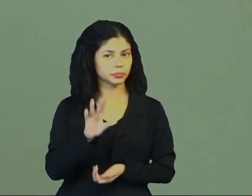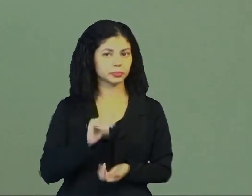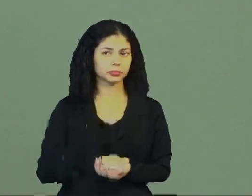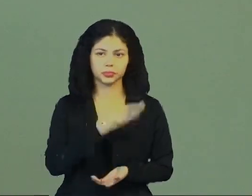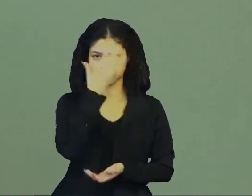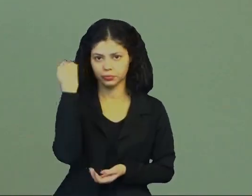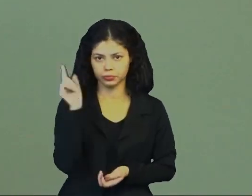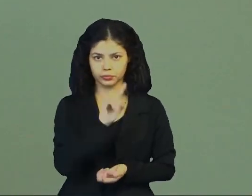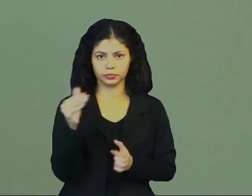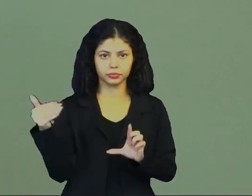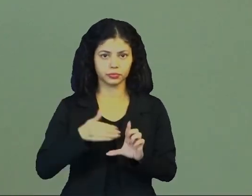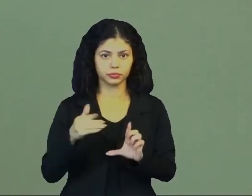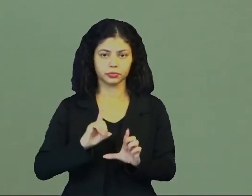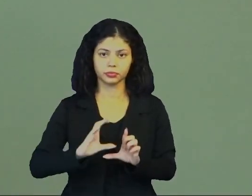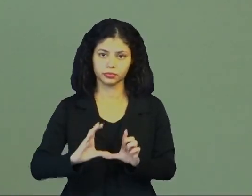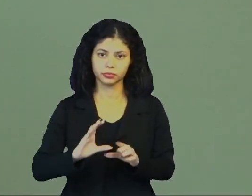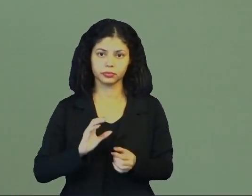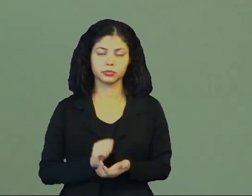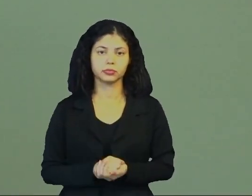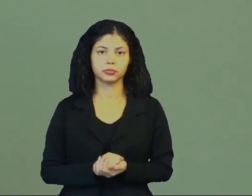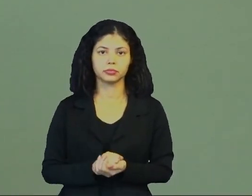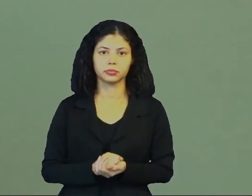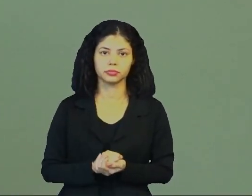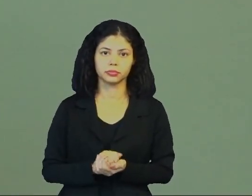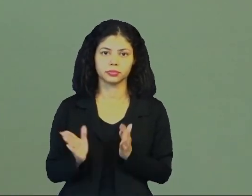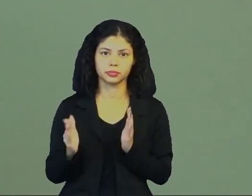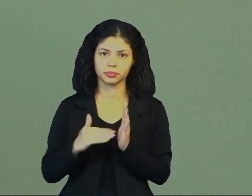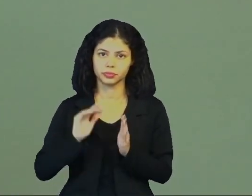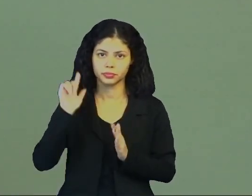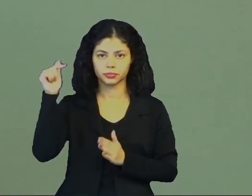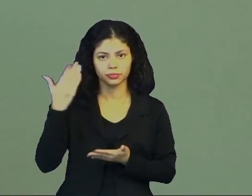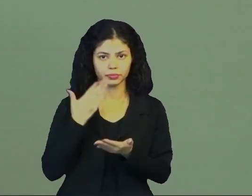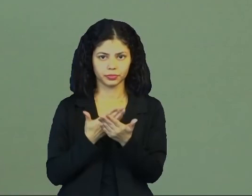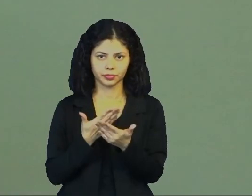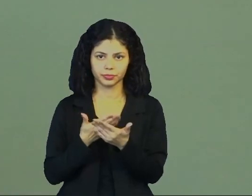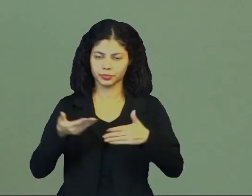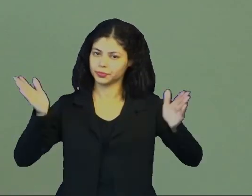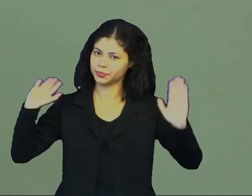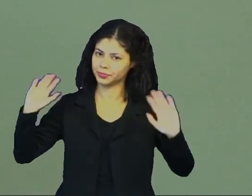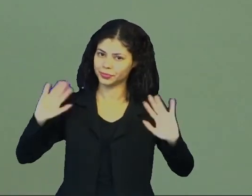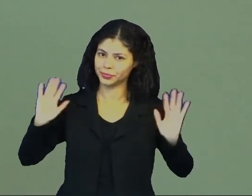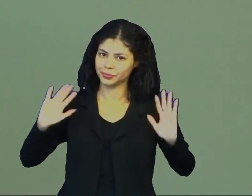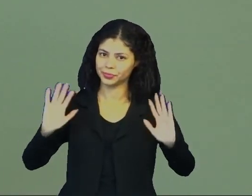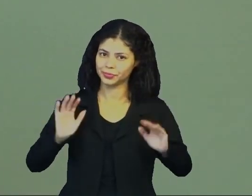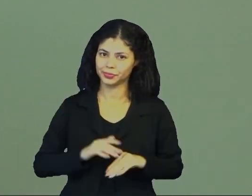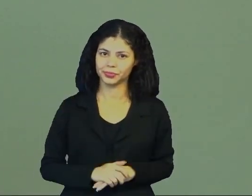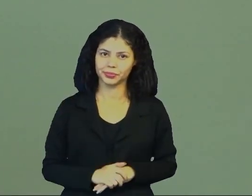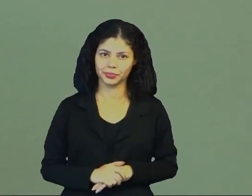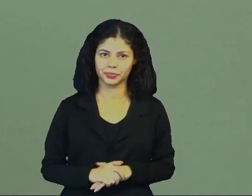só, não esqueça de acessar a nossa plataforma Eduque e até a nossa próxima aula.